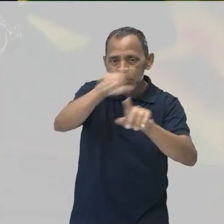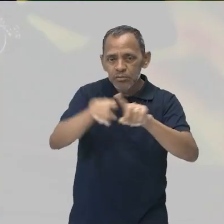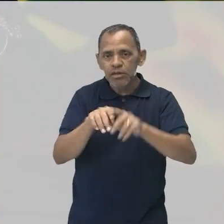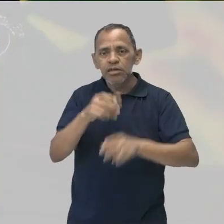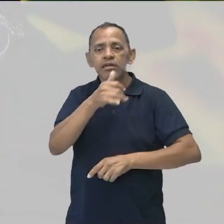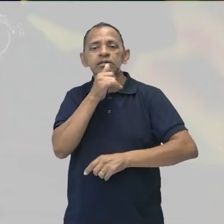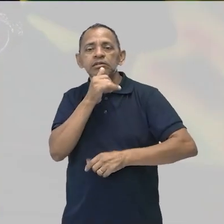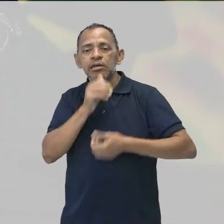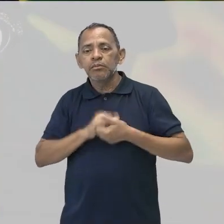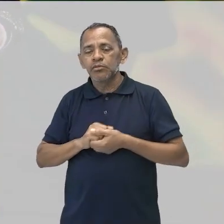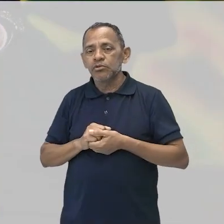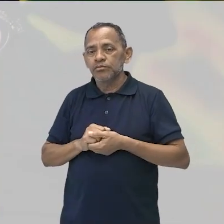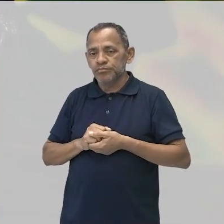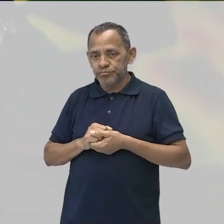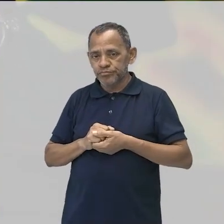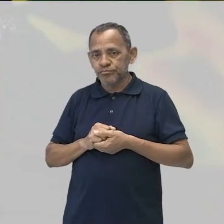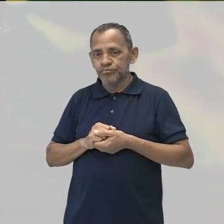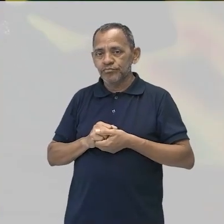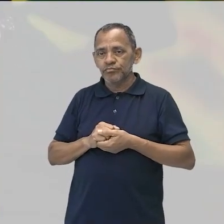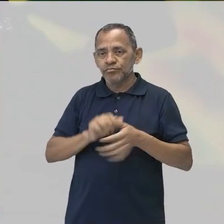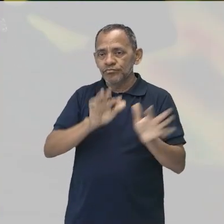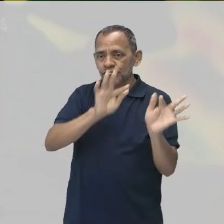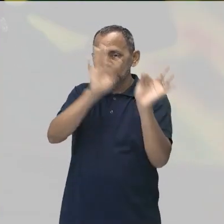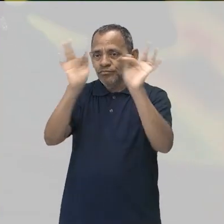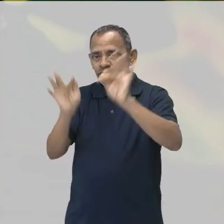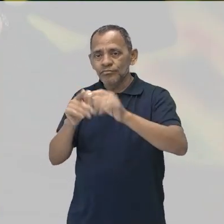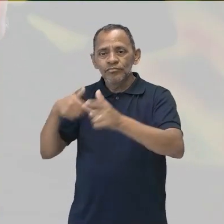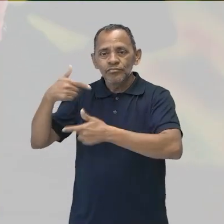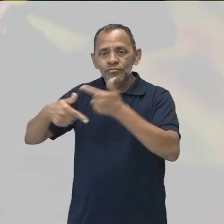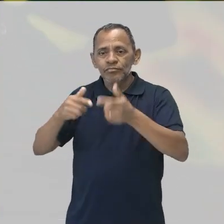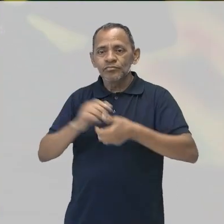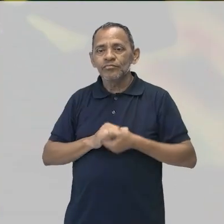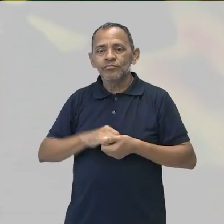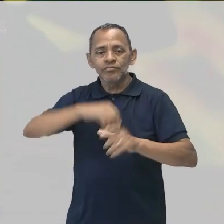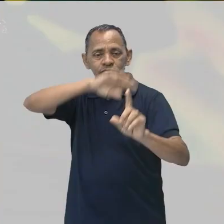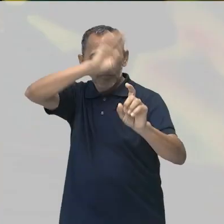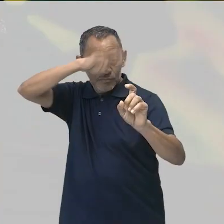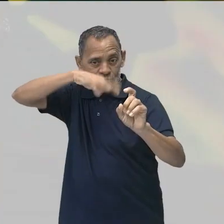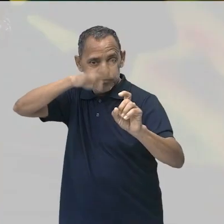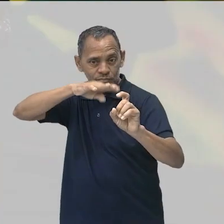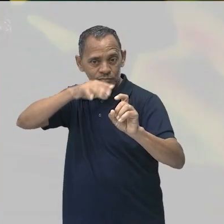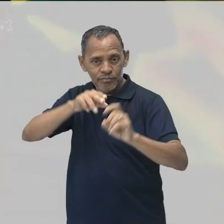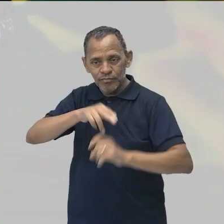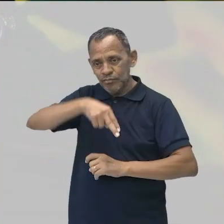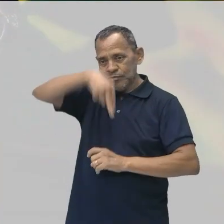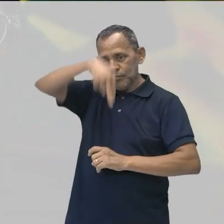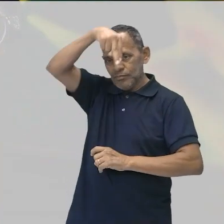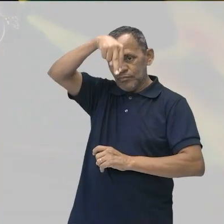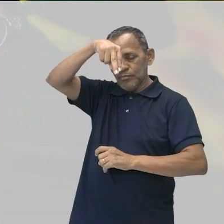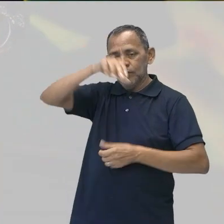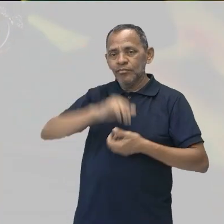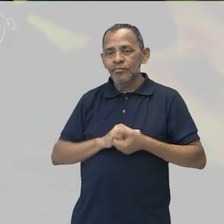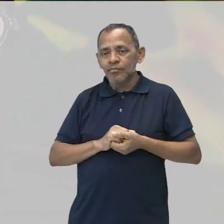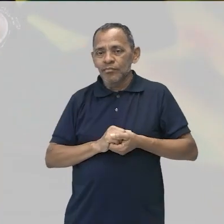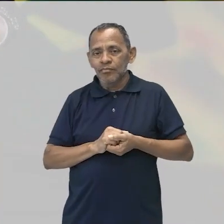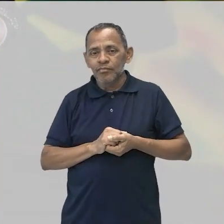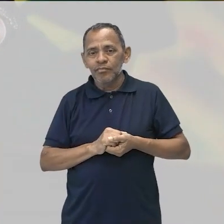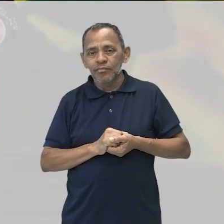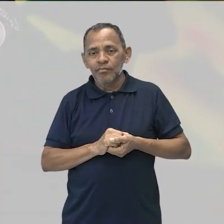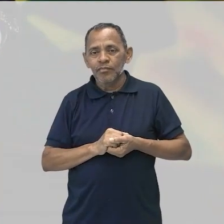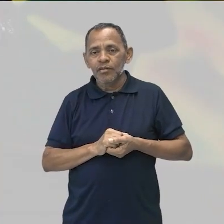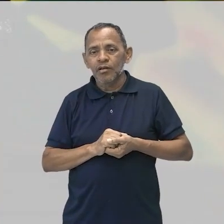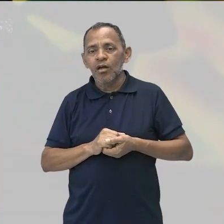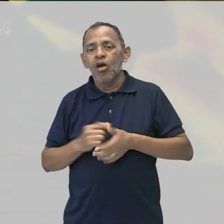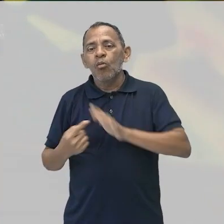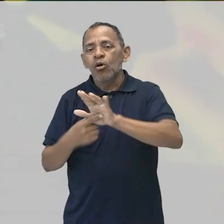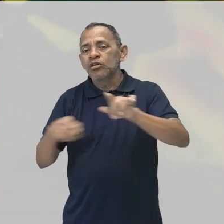exemplo, o espetáculo Lendas que nós vamos apresentar, que trabalha as lendas do norte, né, da região norte, e também traz com